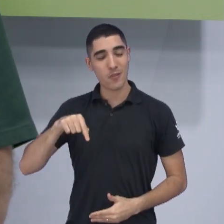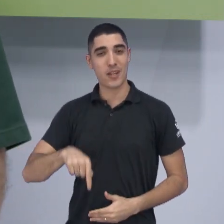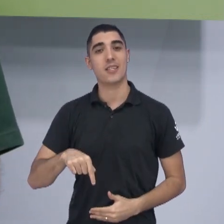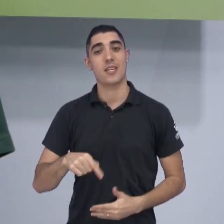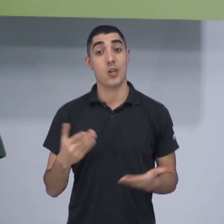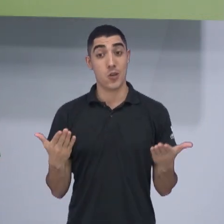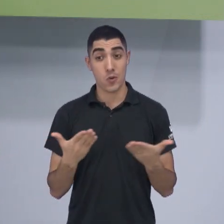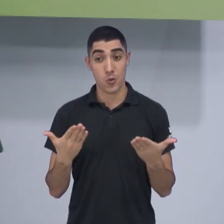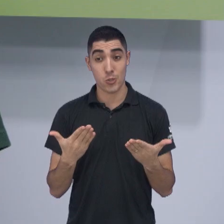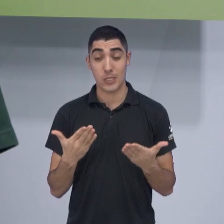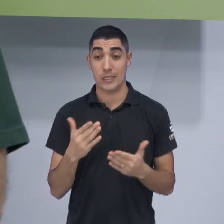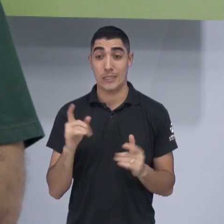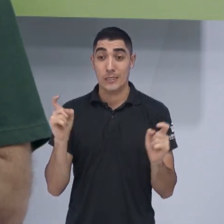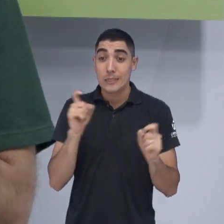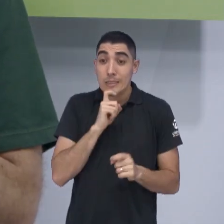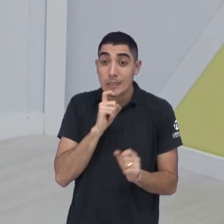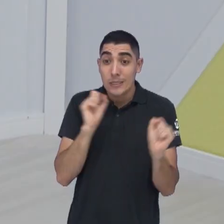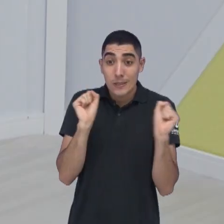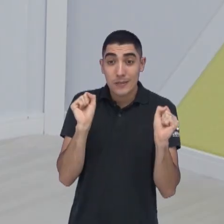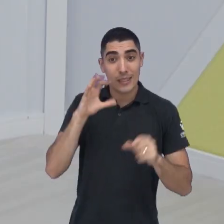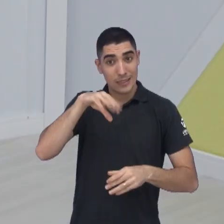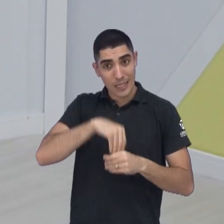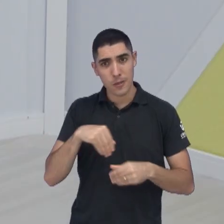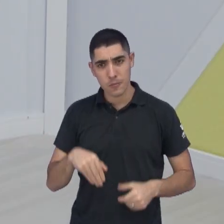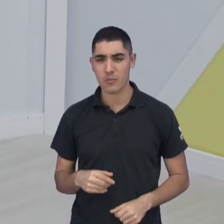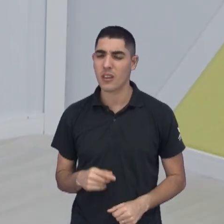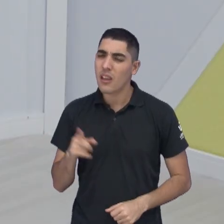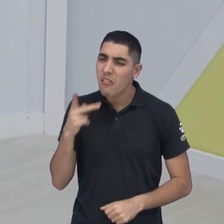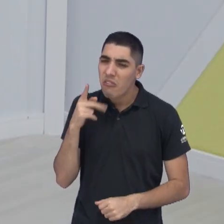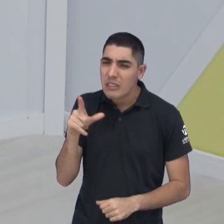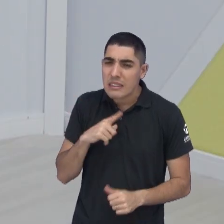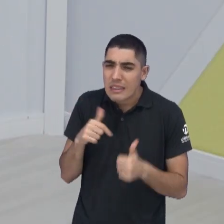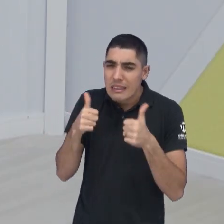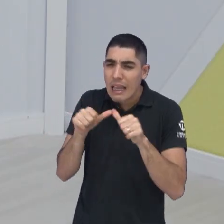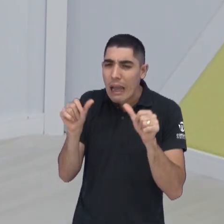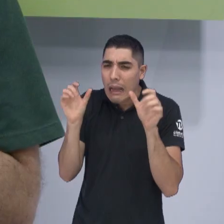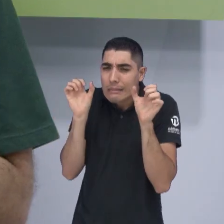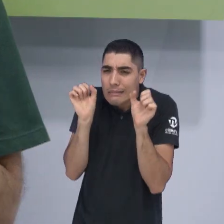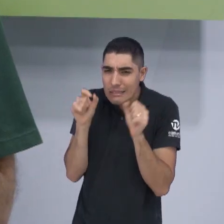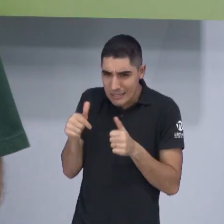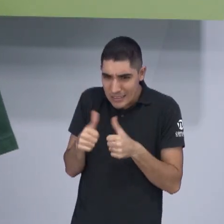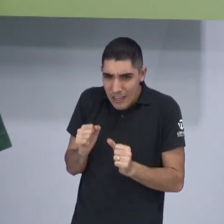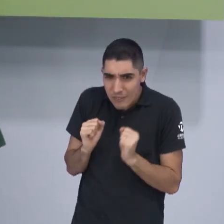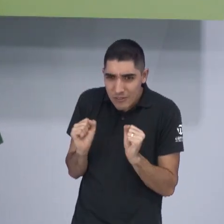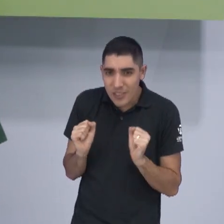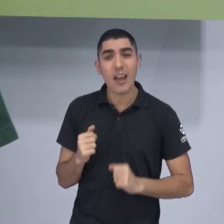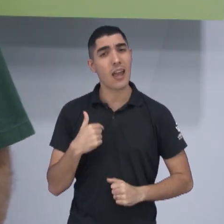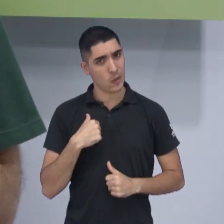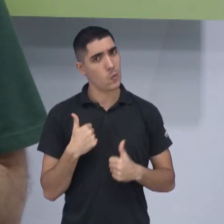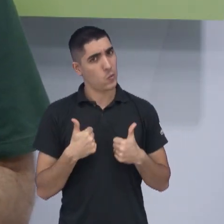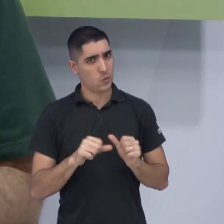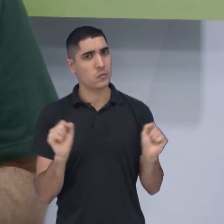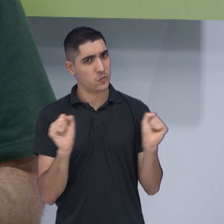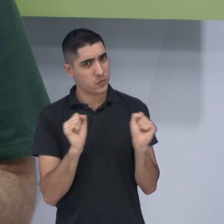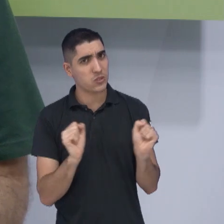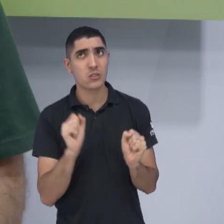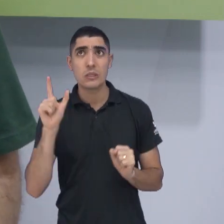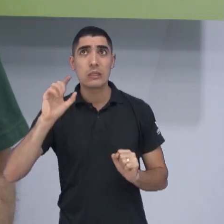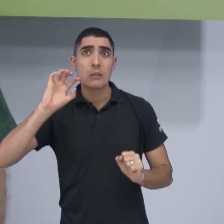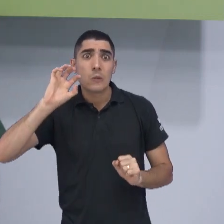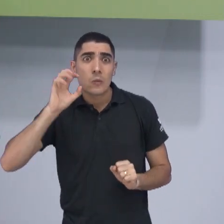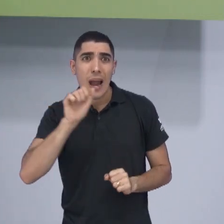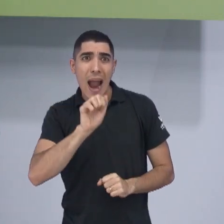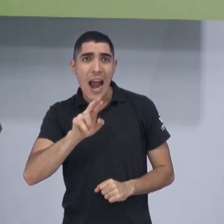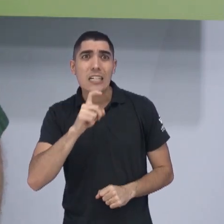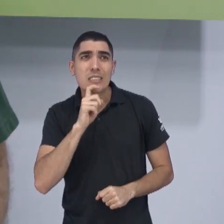gélido estúdio da TV Câmara. Eu ia perguntar para você que você tá meio assim, ó, tá com frio? Tô com frio, hoje eu tô com frio. O pessoal ligou no